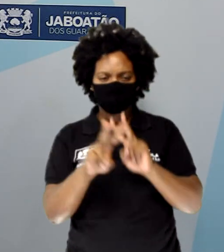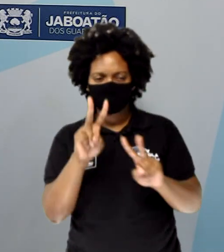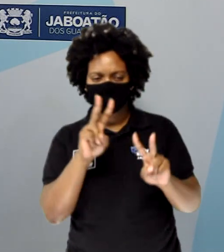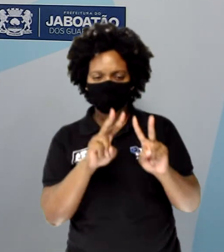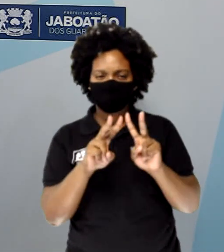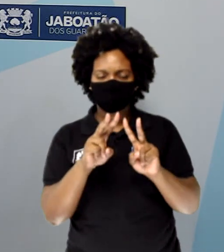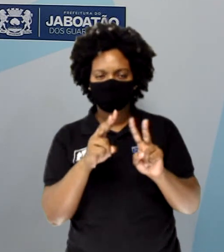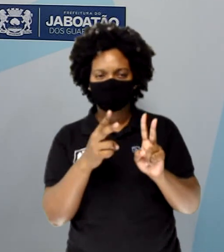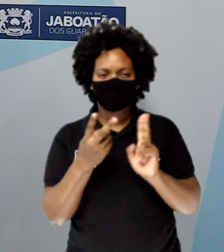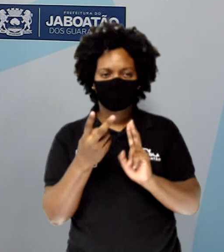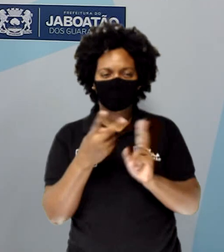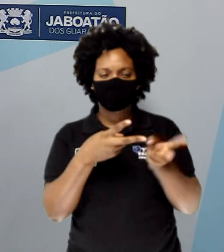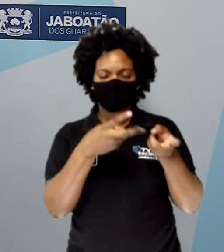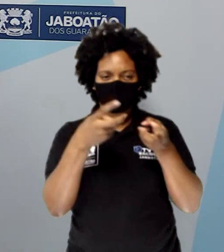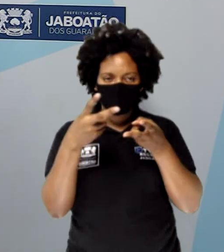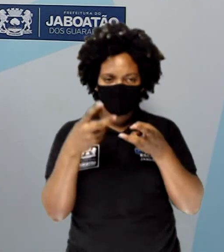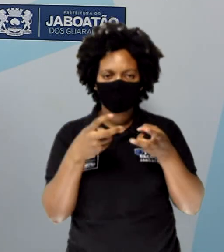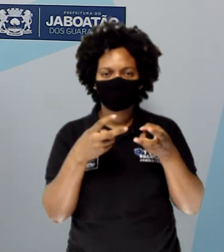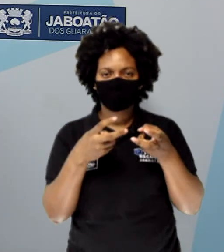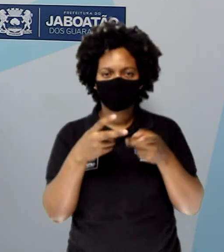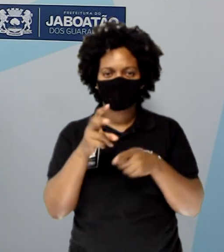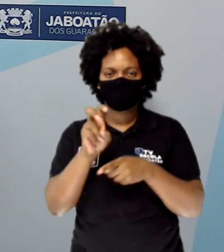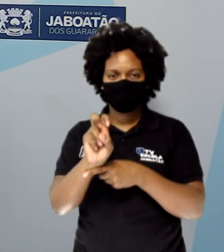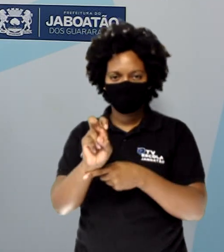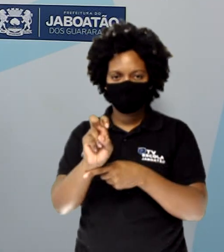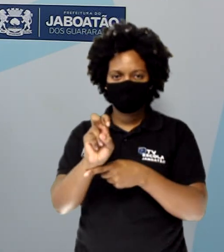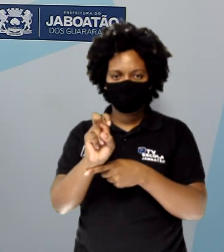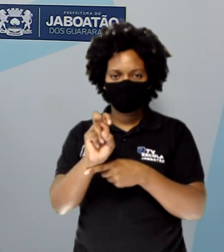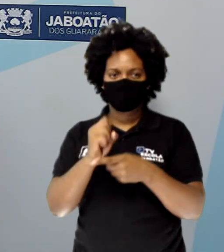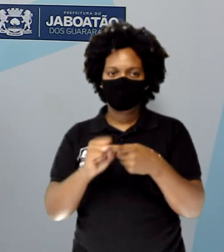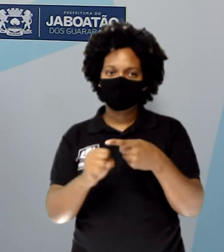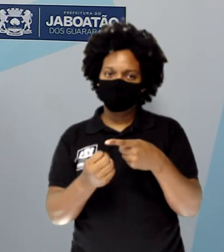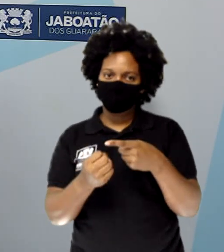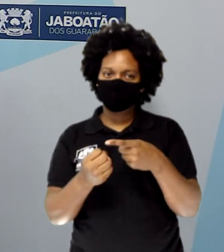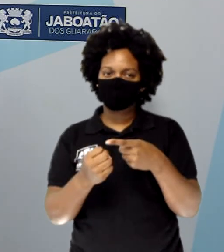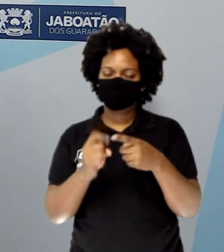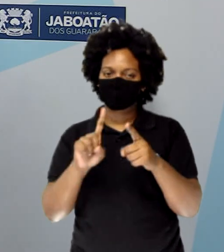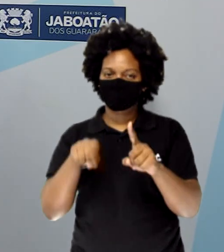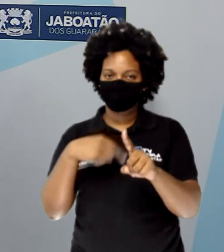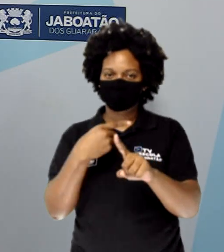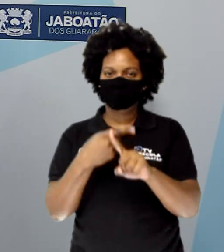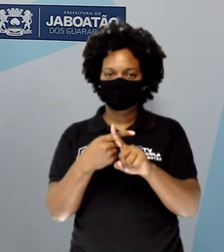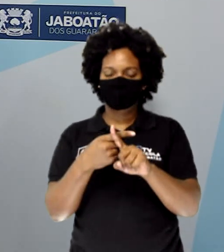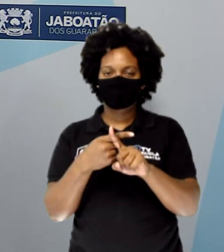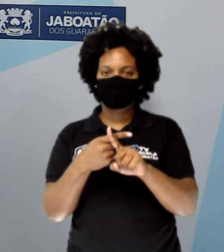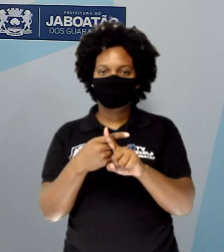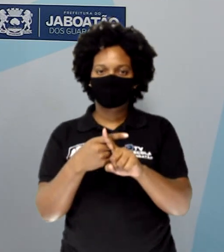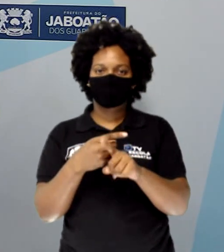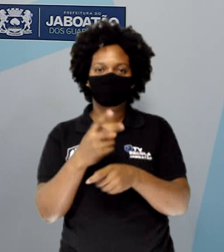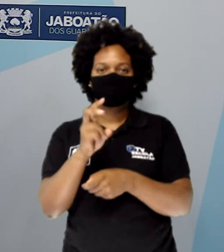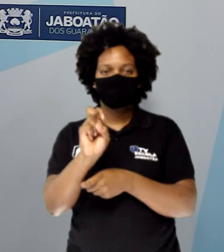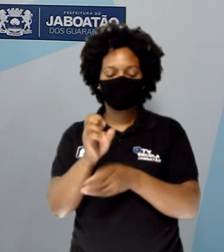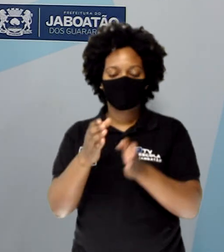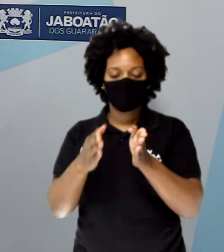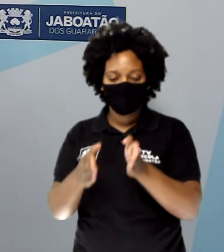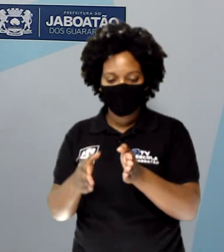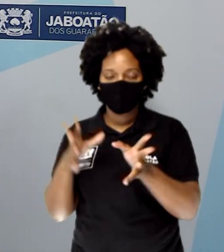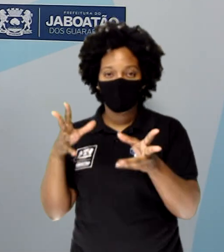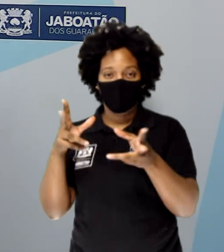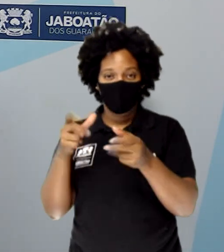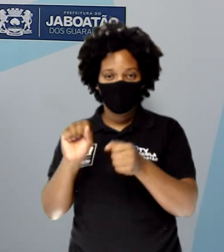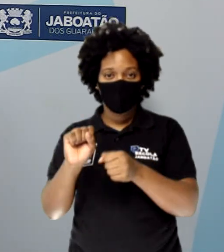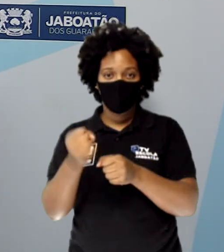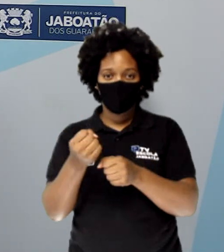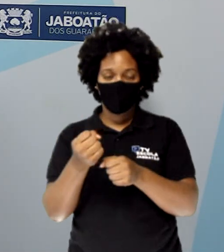consegue perceber que vai ser 5/8 essa soma, né? Que vão ser 5 pedaços no total de 8 pedaços